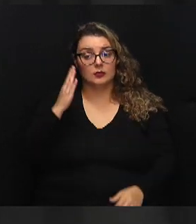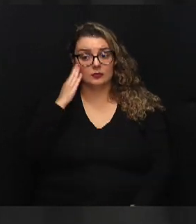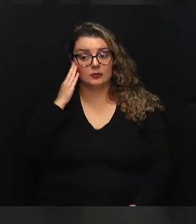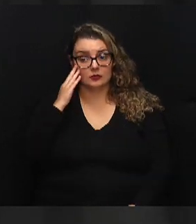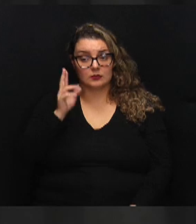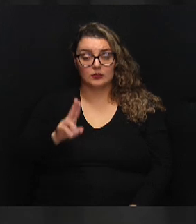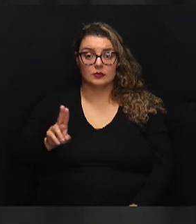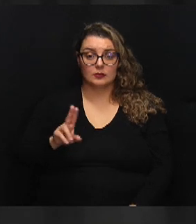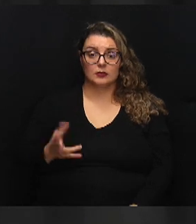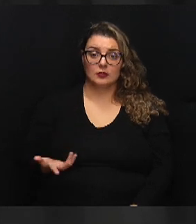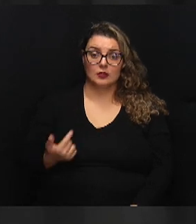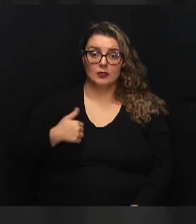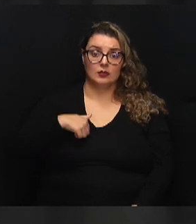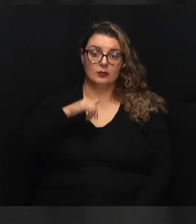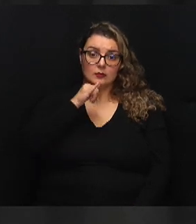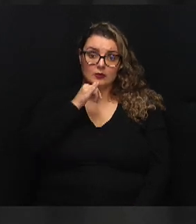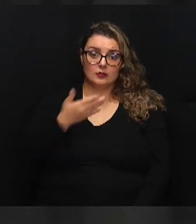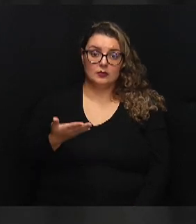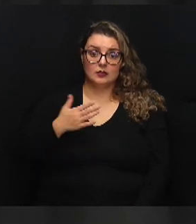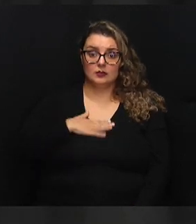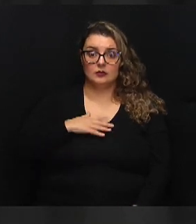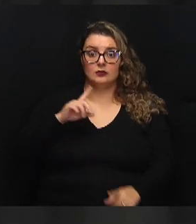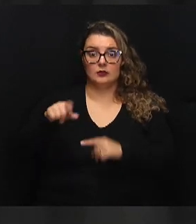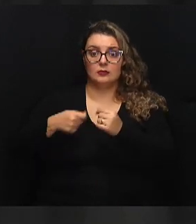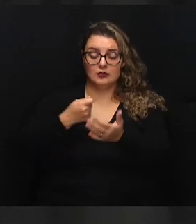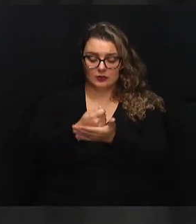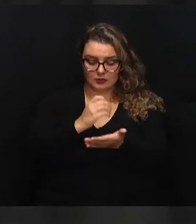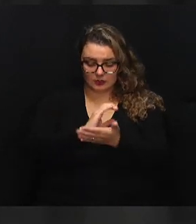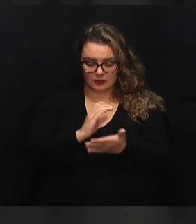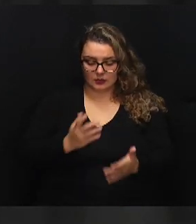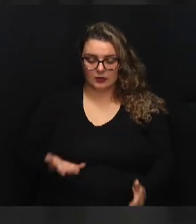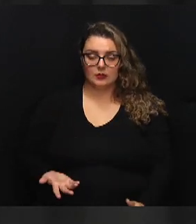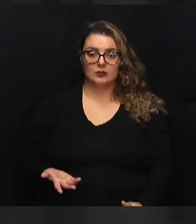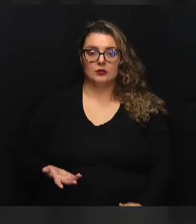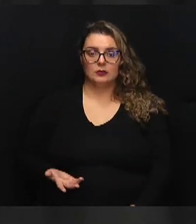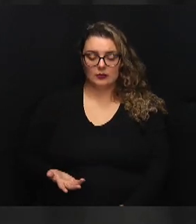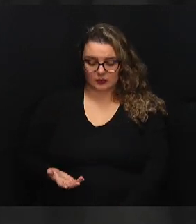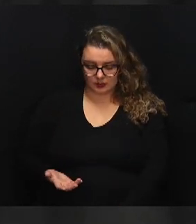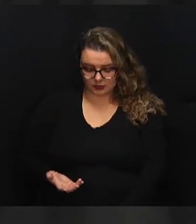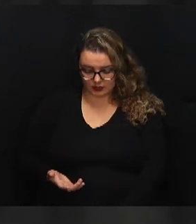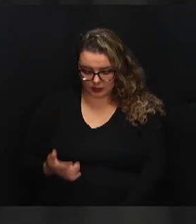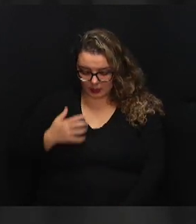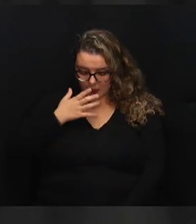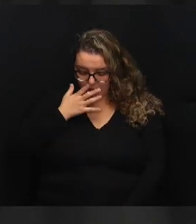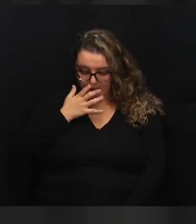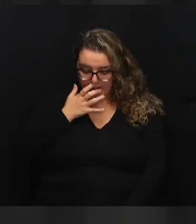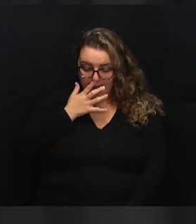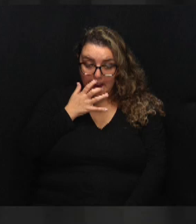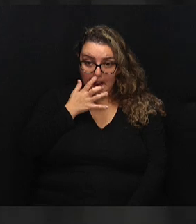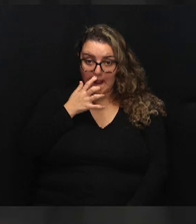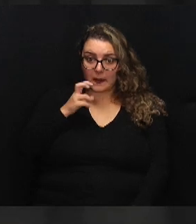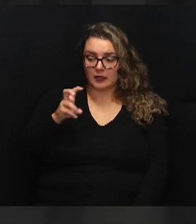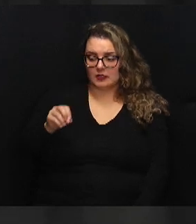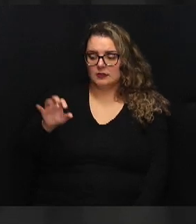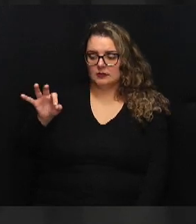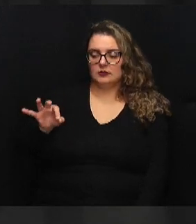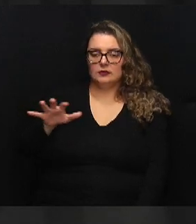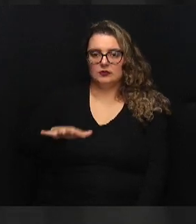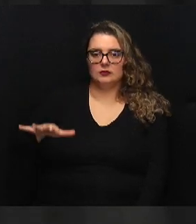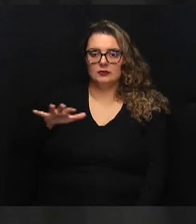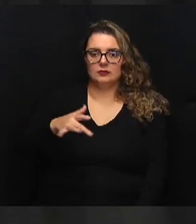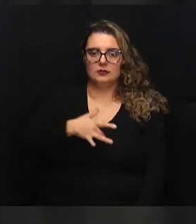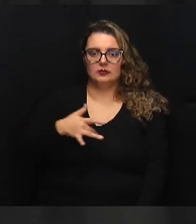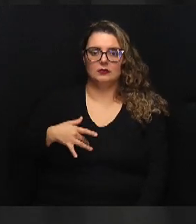impositivas. Eu, por exemplo, nas minhas emendas impositivas, eu direciono ela para 50% tem que ser para a área da saúde. Para a